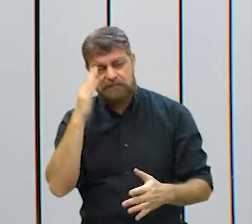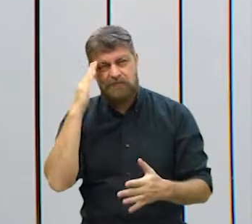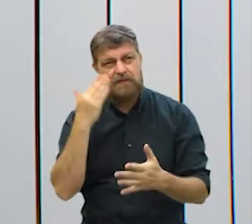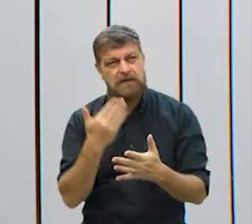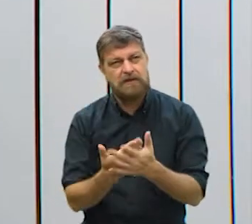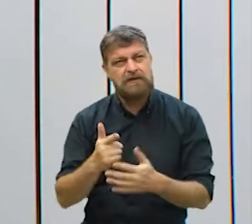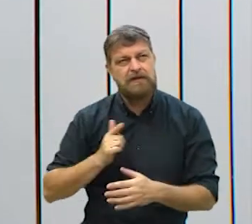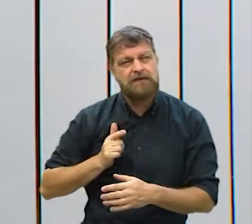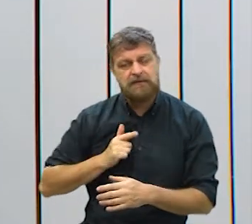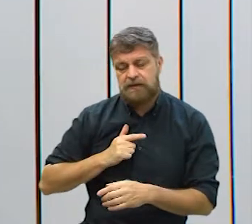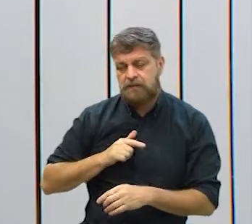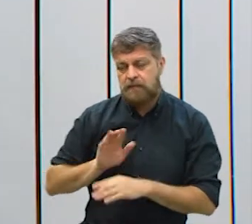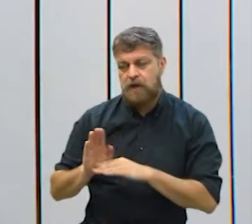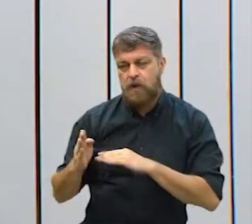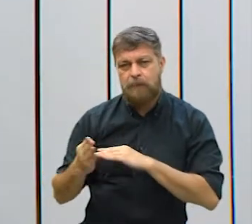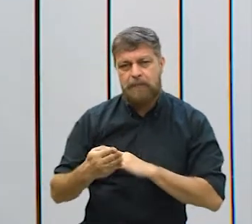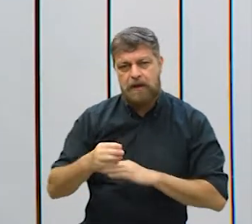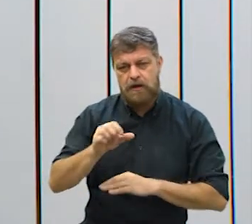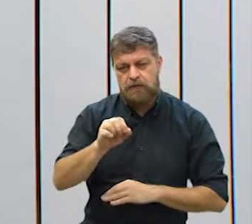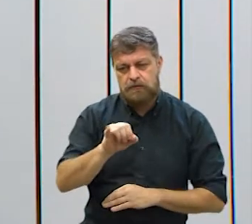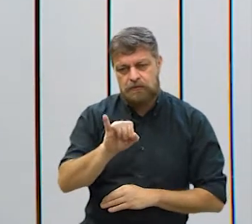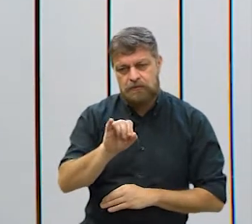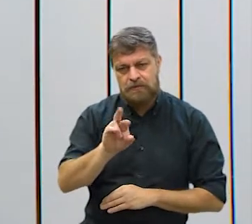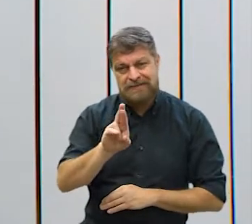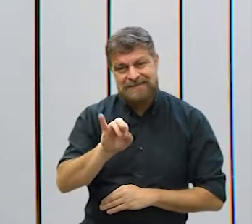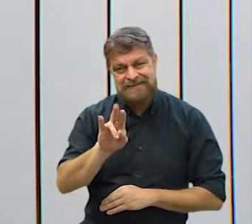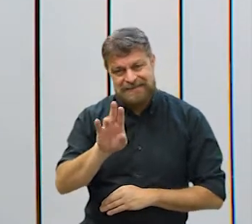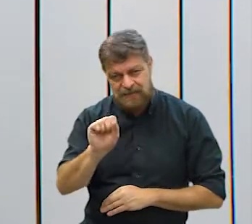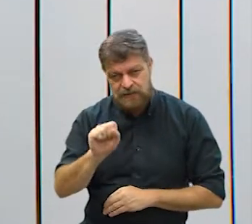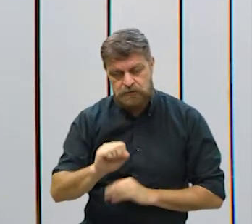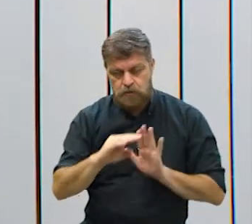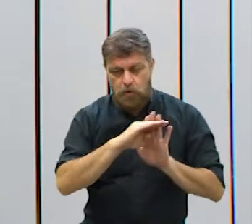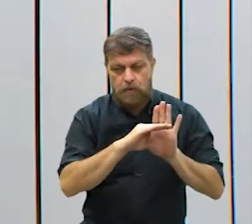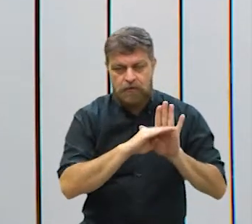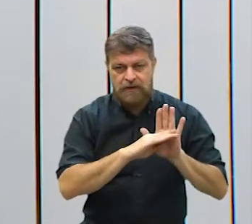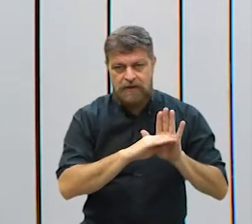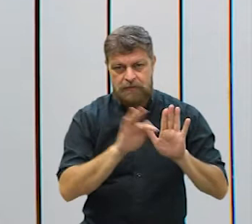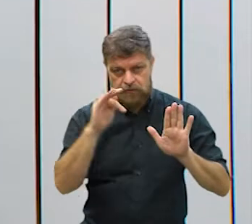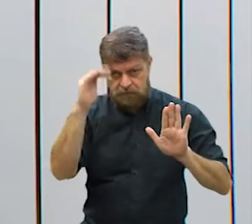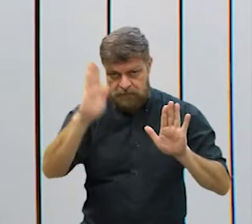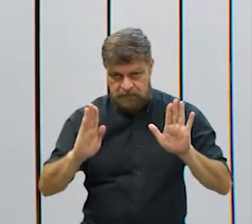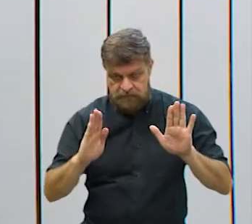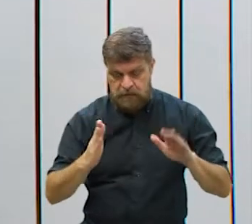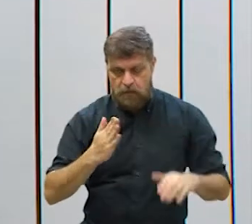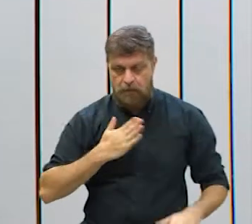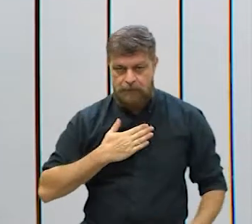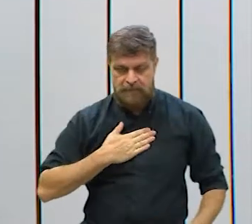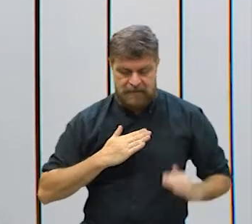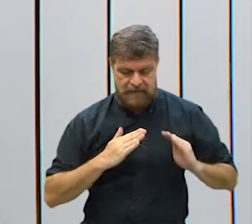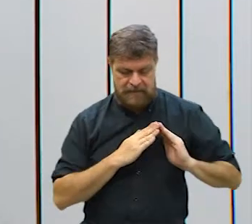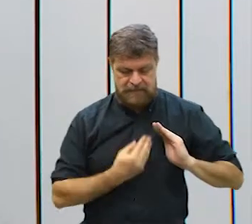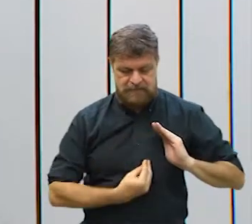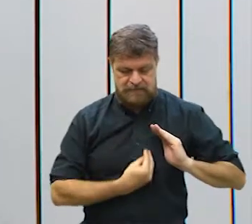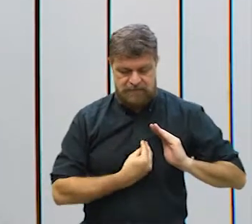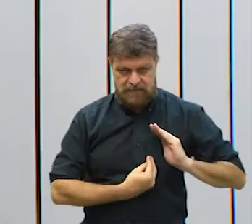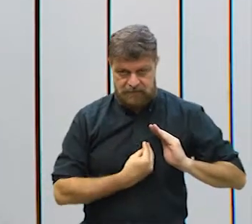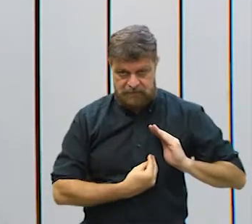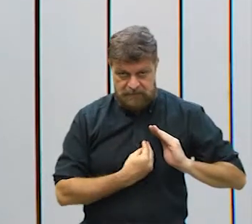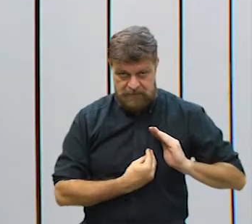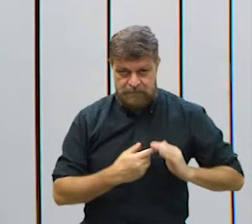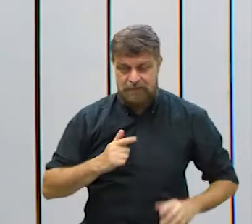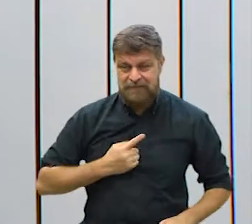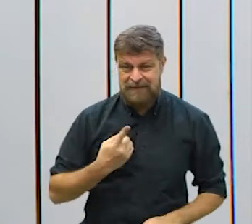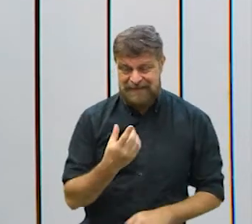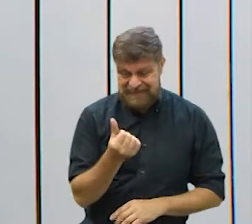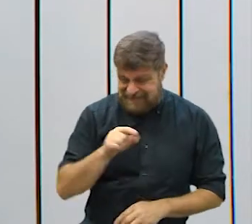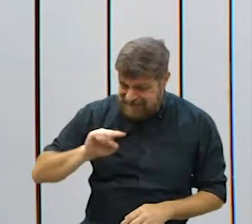eu acredito, ali foi o Sirius e o Bassoli do programa Minha Casa Minha Vida, aquele programa. nós temos ali cerca de